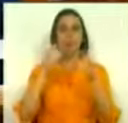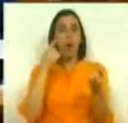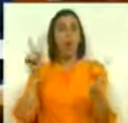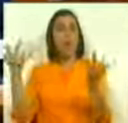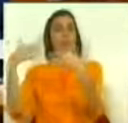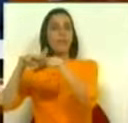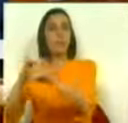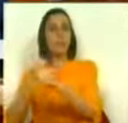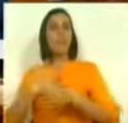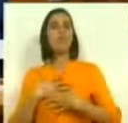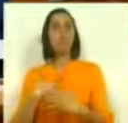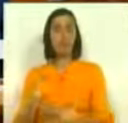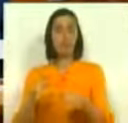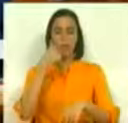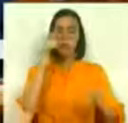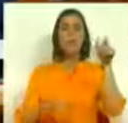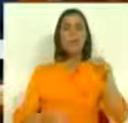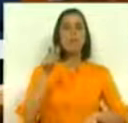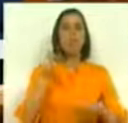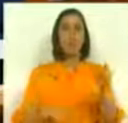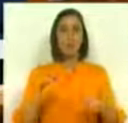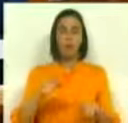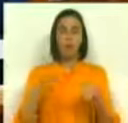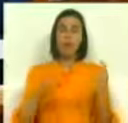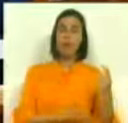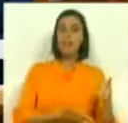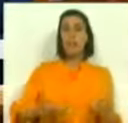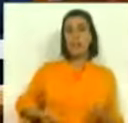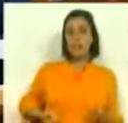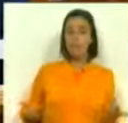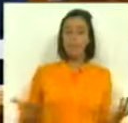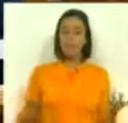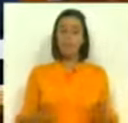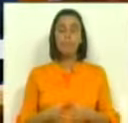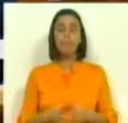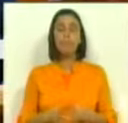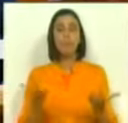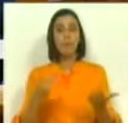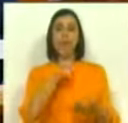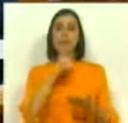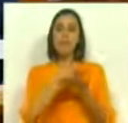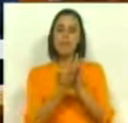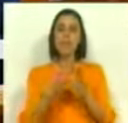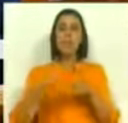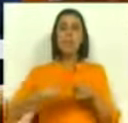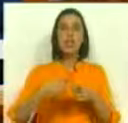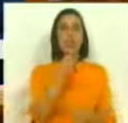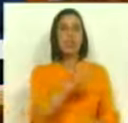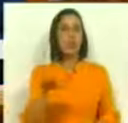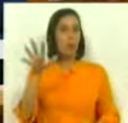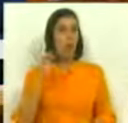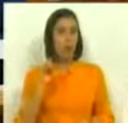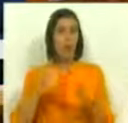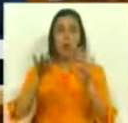ou reintegração profissional das pessoas que se encontram desempregadas, nomeadamente a medida Estímulo